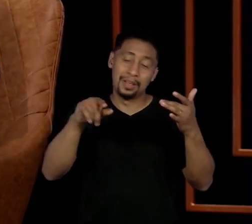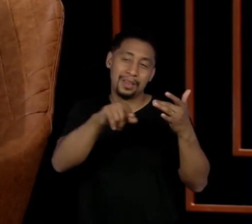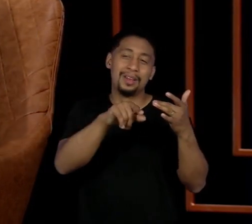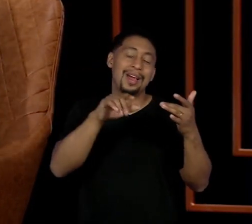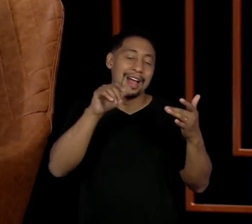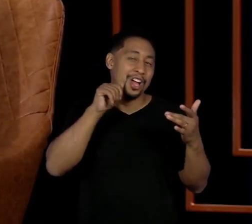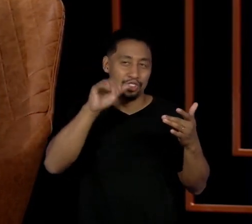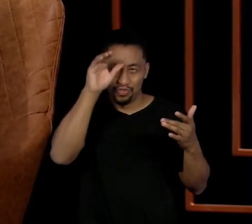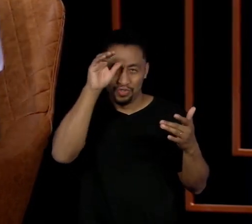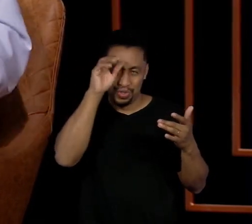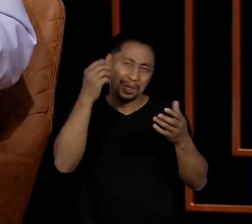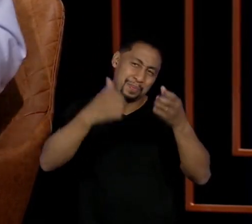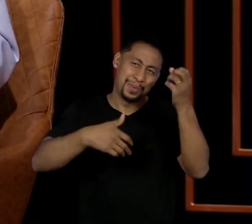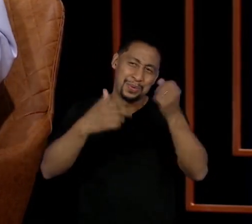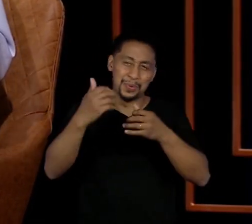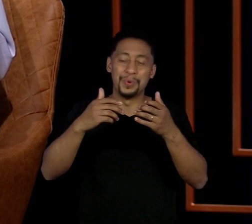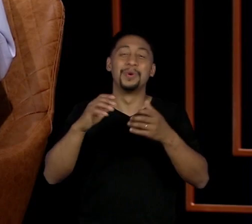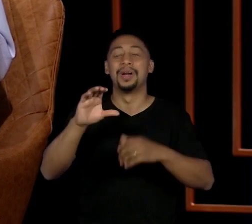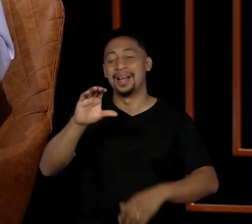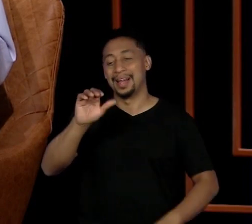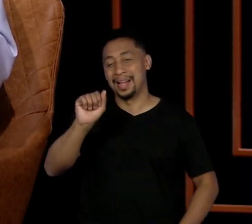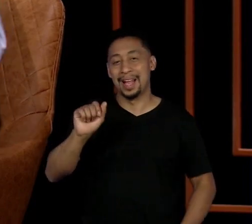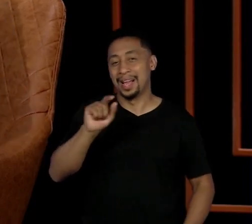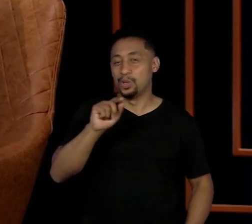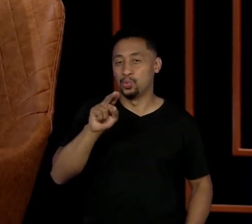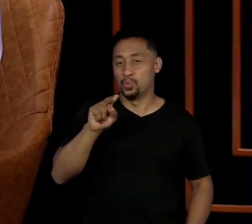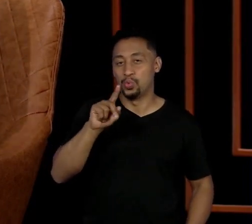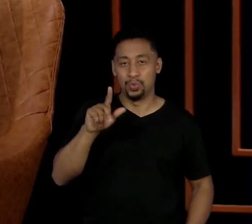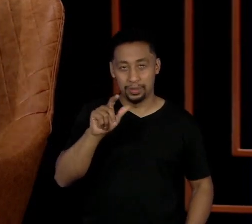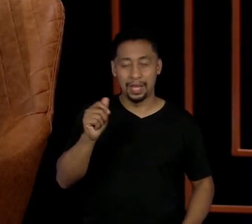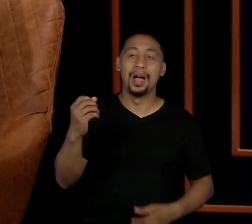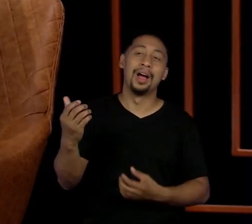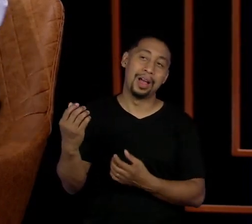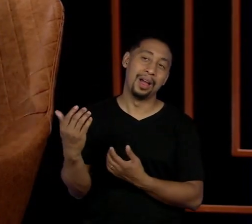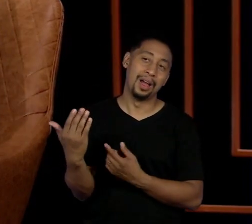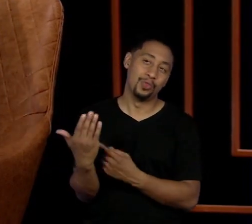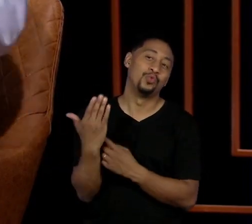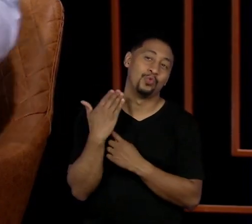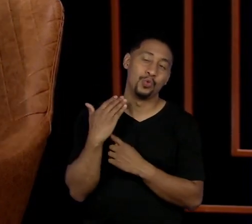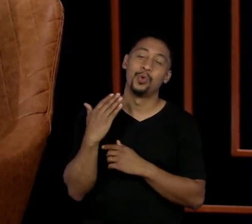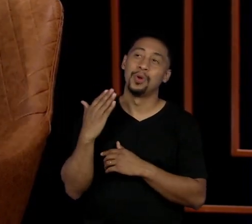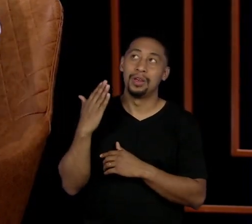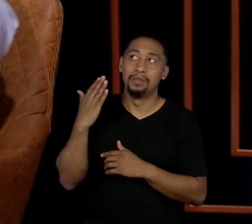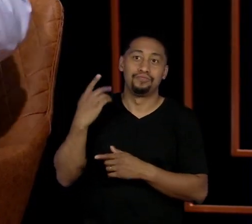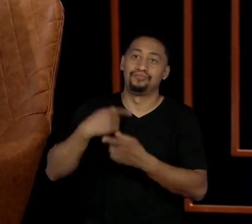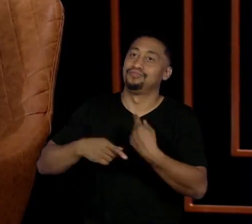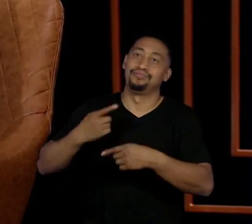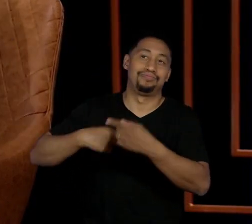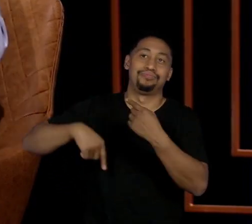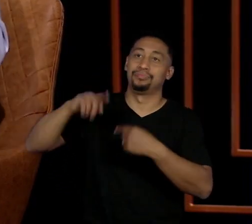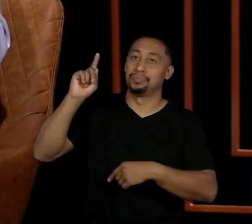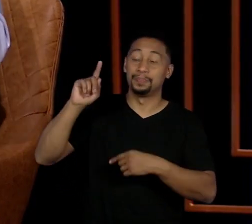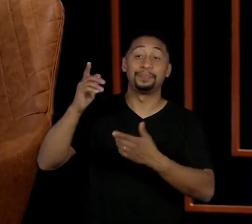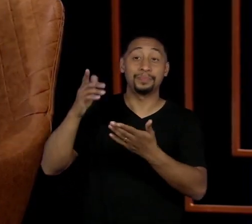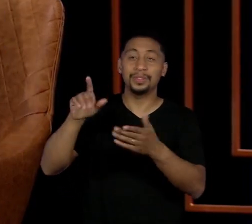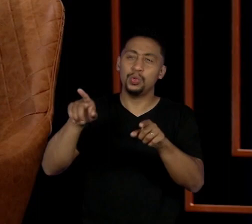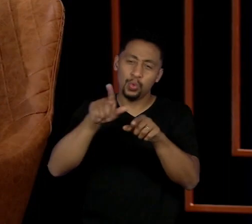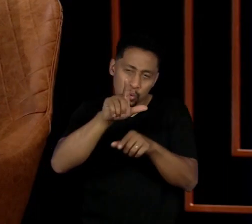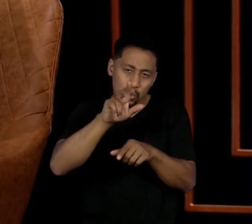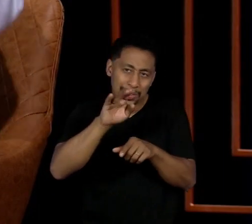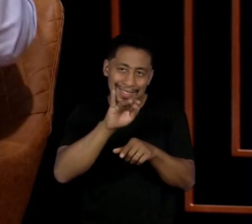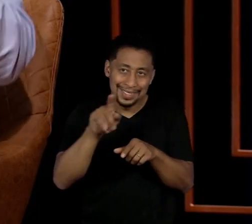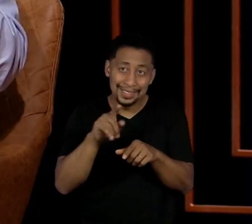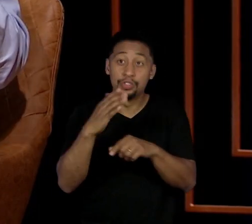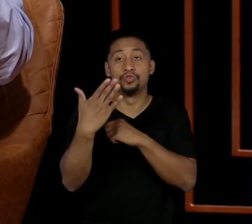na minha carreira, tanto Cazuza quanto tia Lucinha, entendeu? O Gilberto Braga veio conversar, pediu para que eu fosse à casa dele, eu fui conversar com ele. Eu